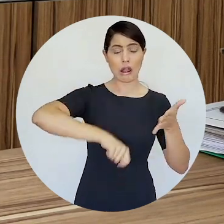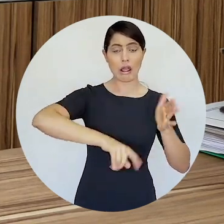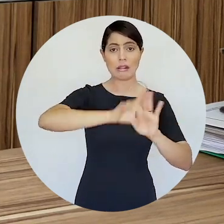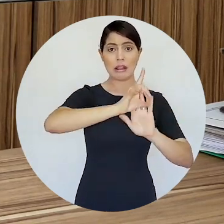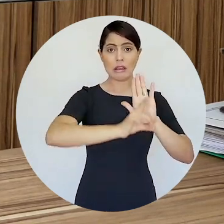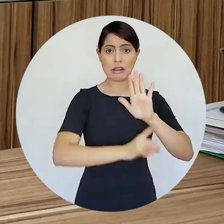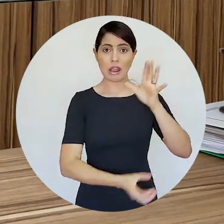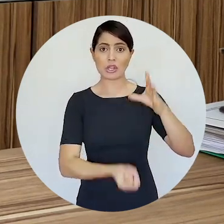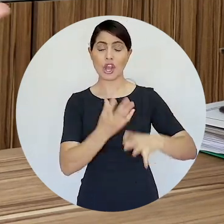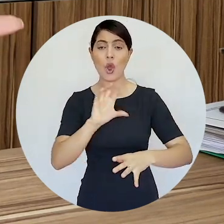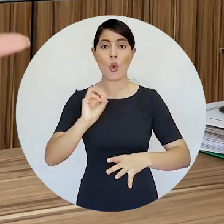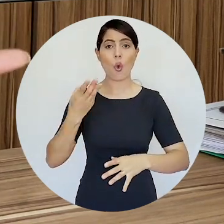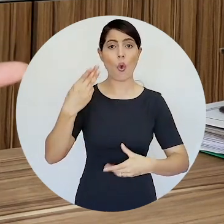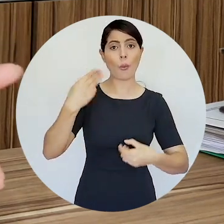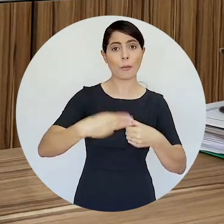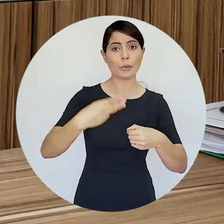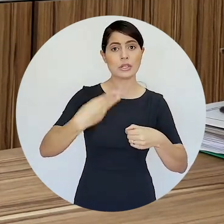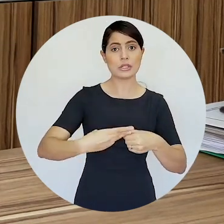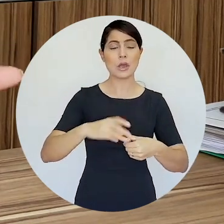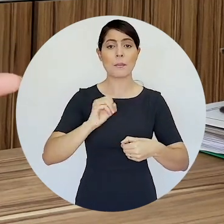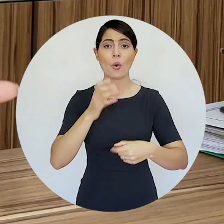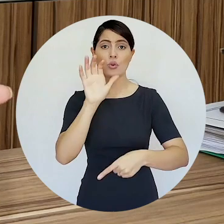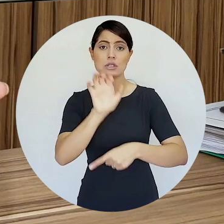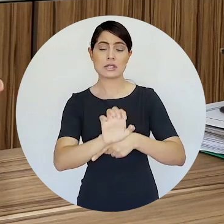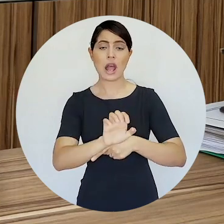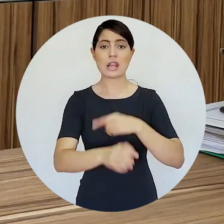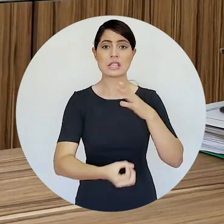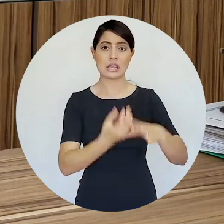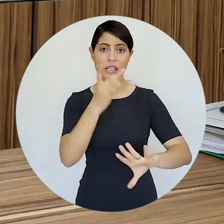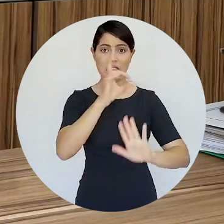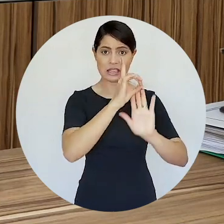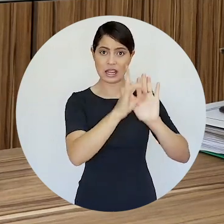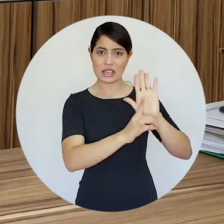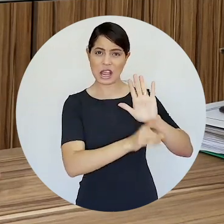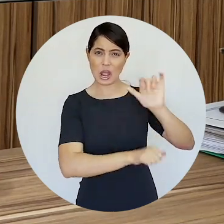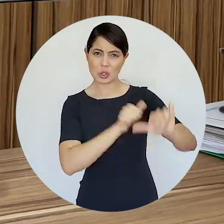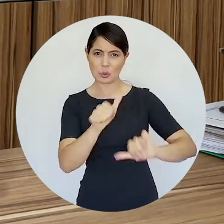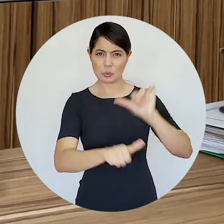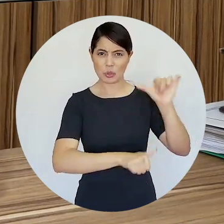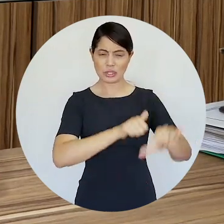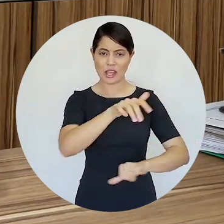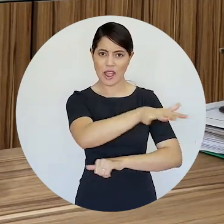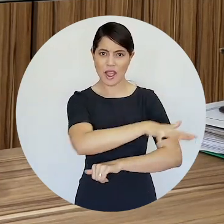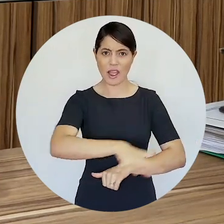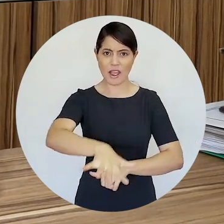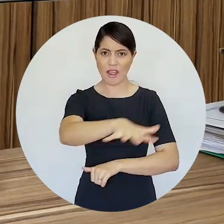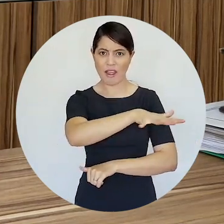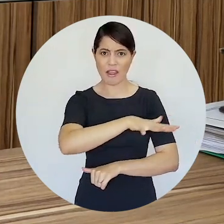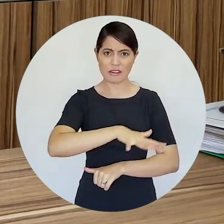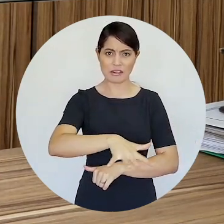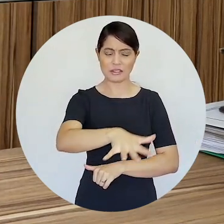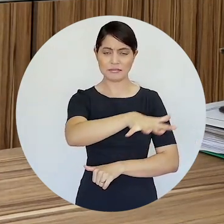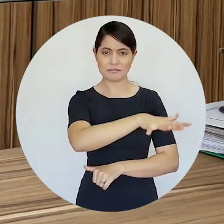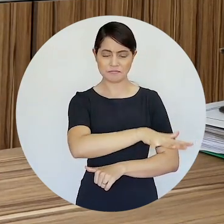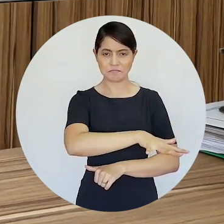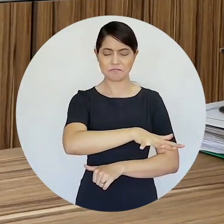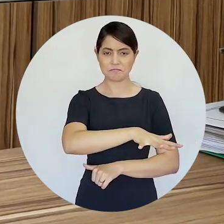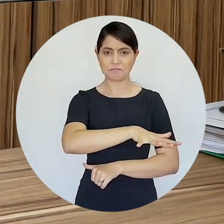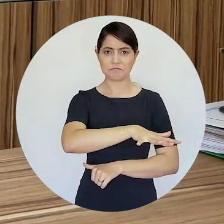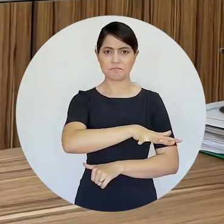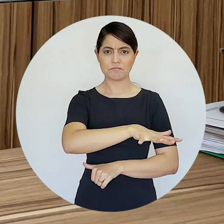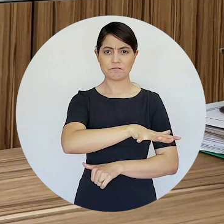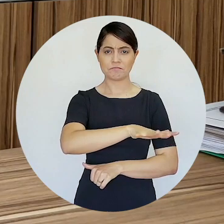presidencial ou um decreto municipal ou estadual, as suas modificações, tanto de